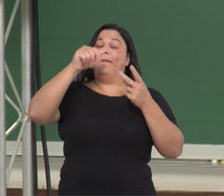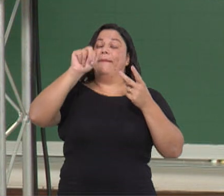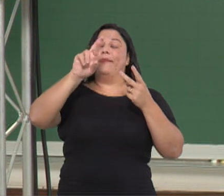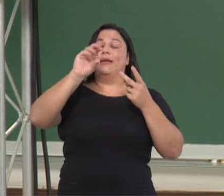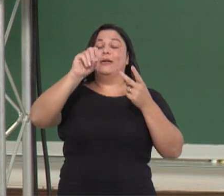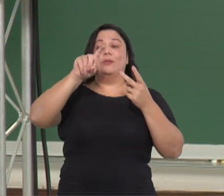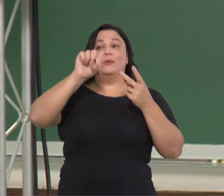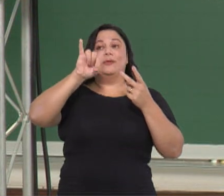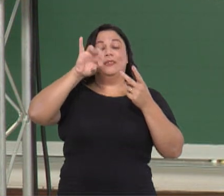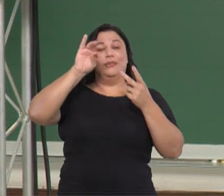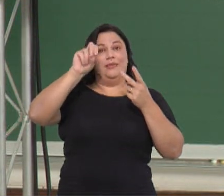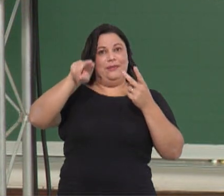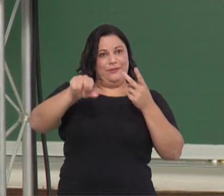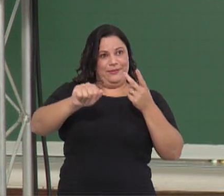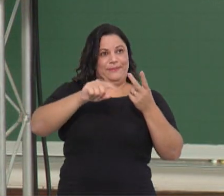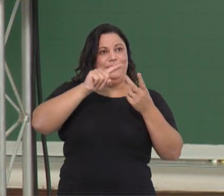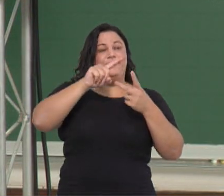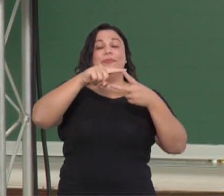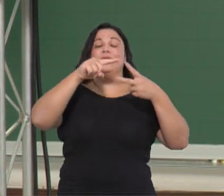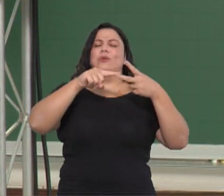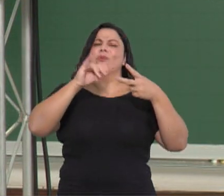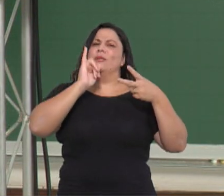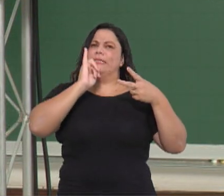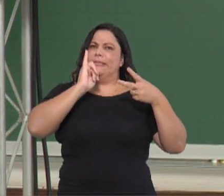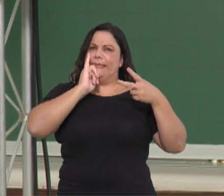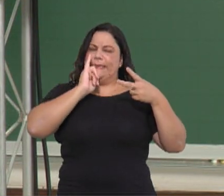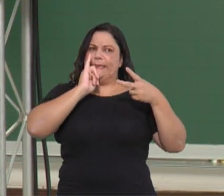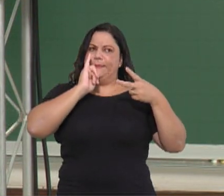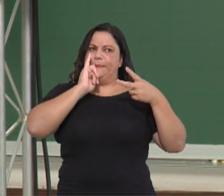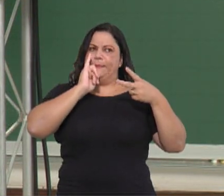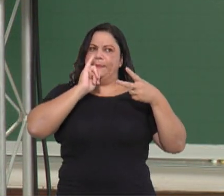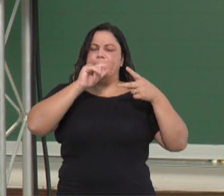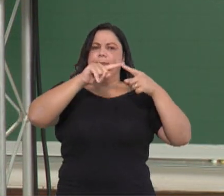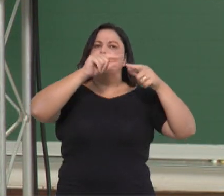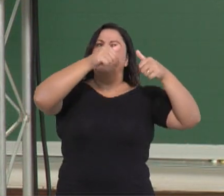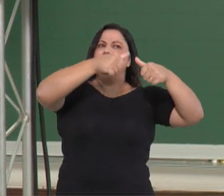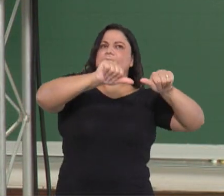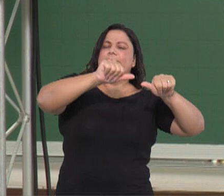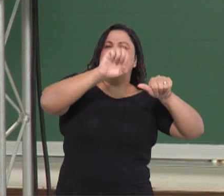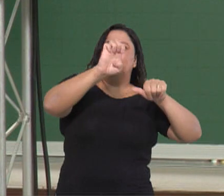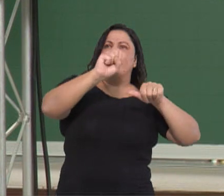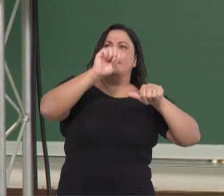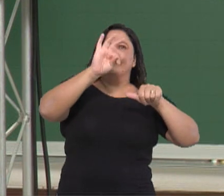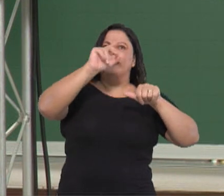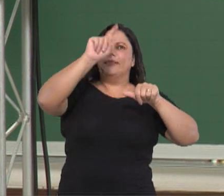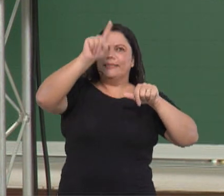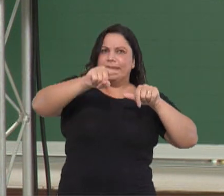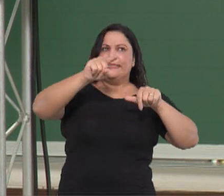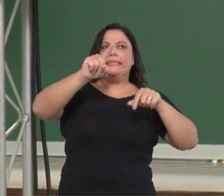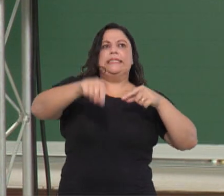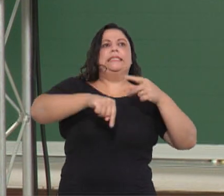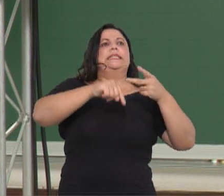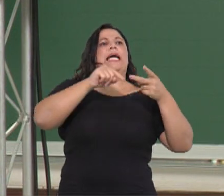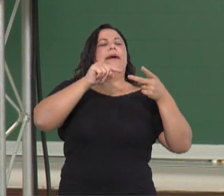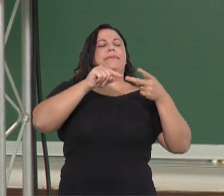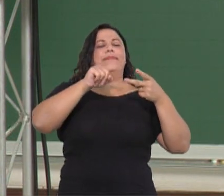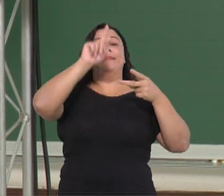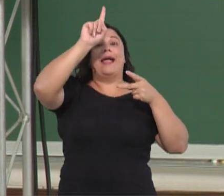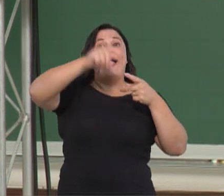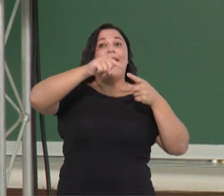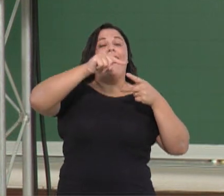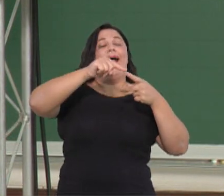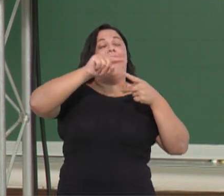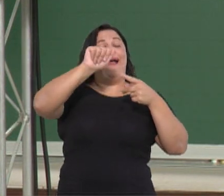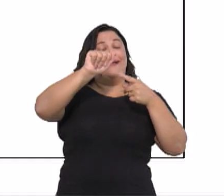dois exemplos para vocês. Está é uma oxítona terminada em